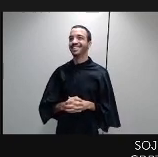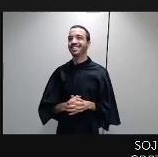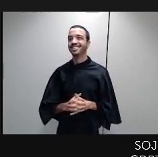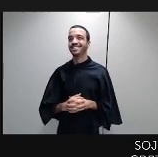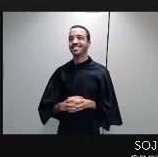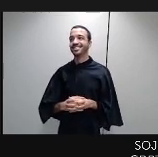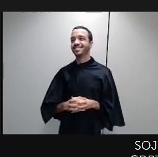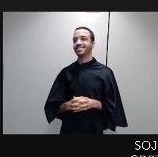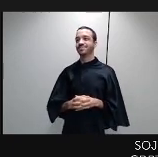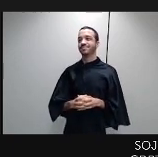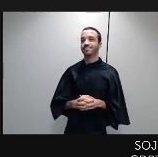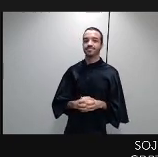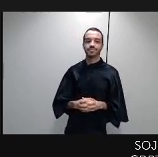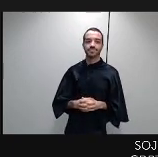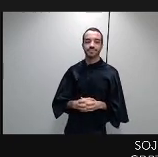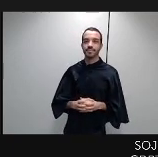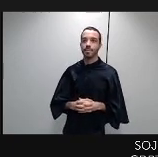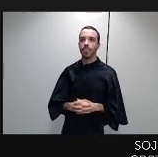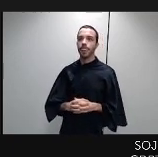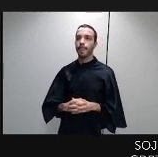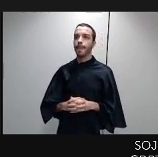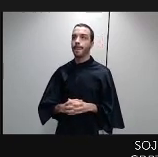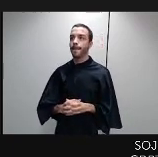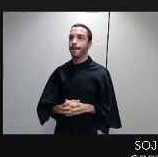deixa eu ver aqui